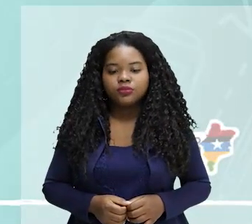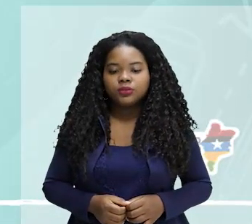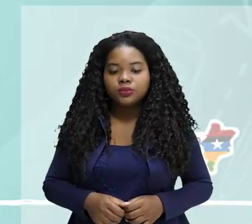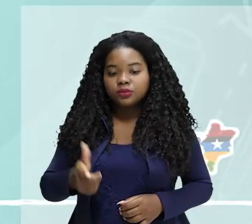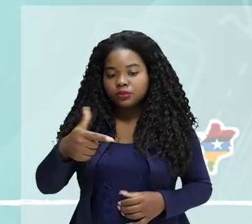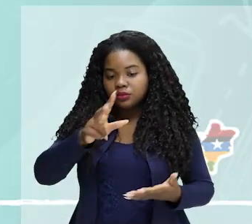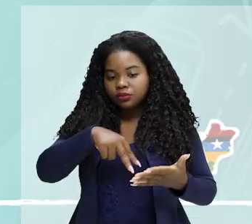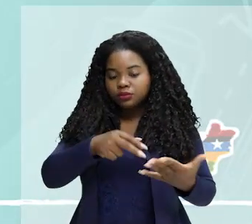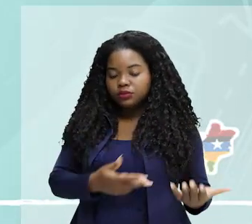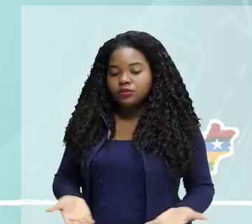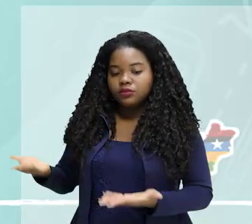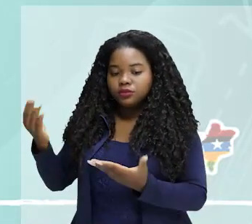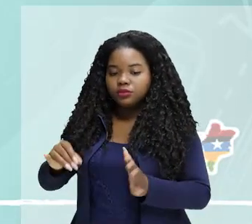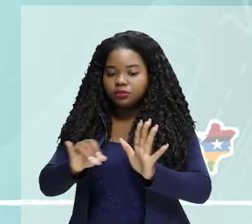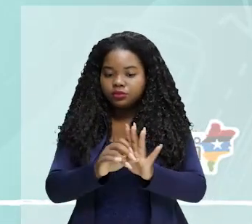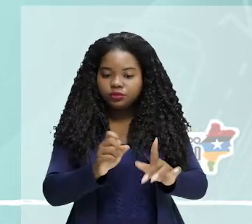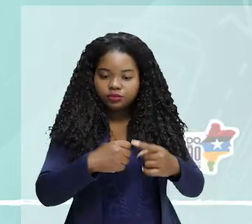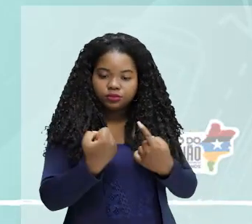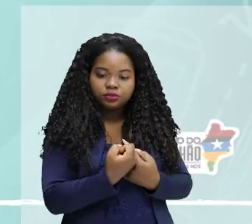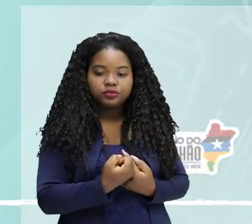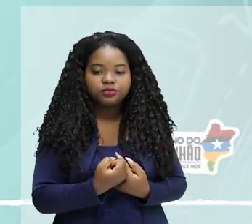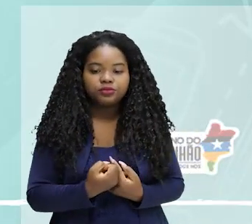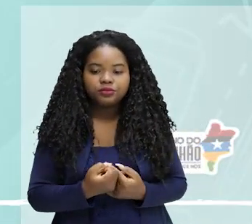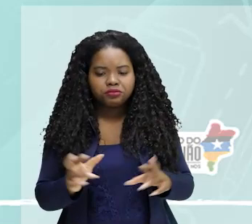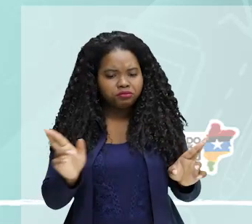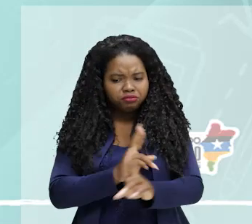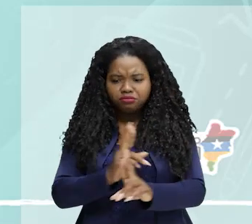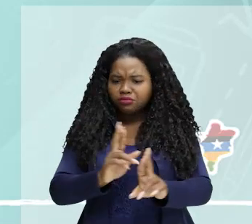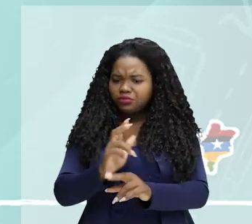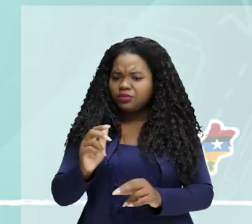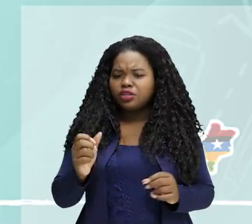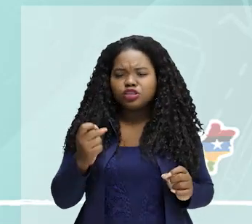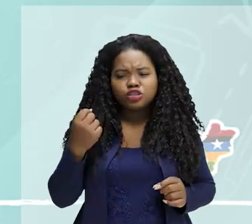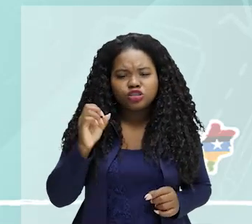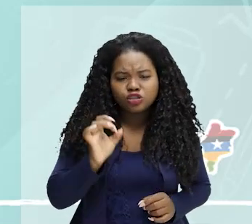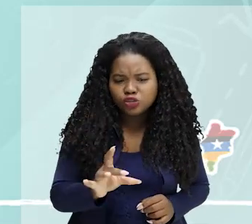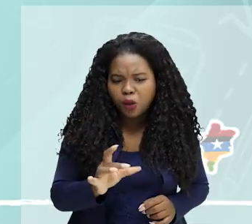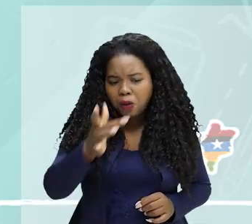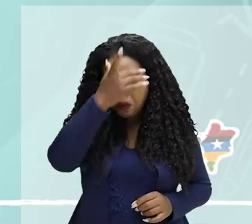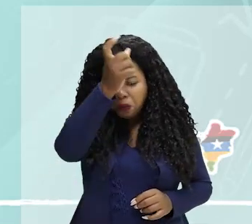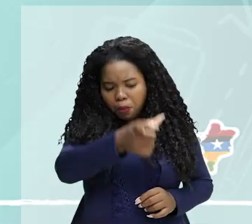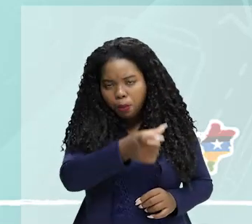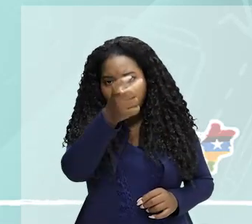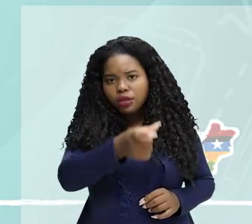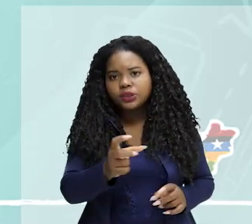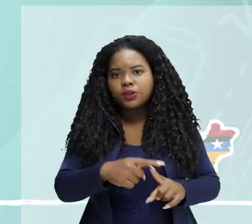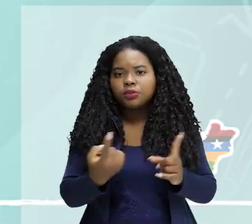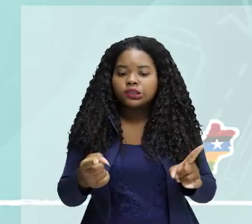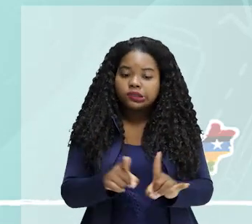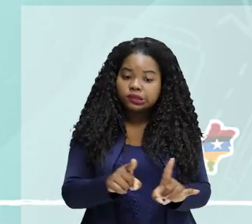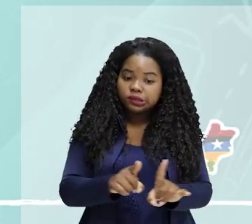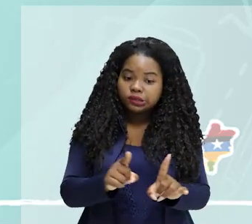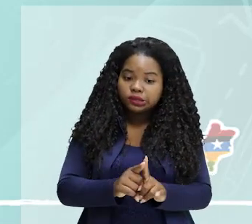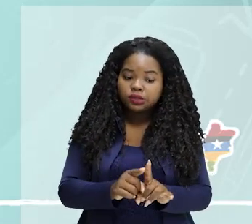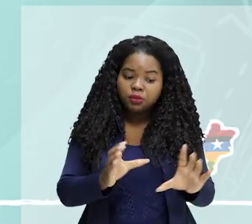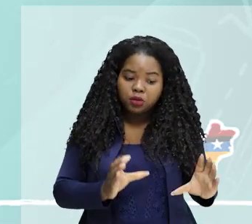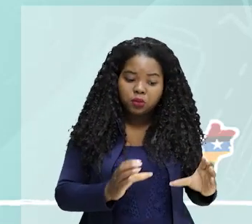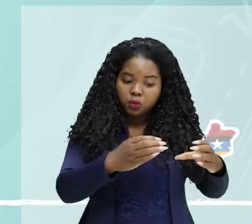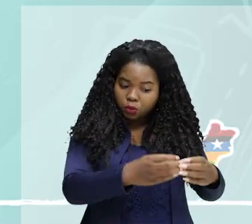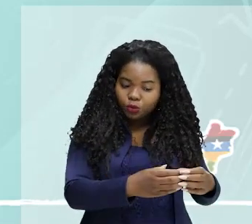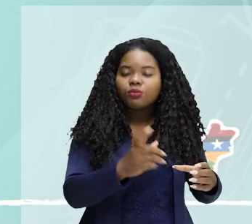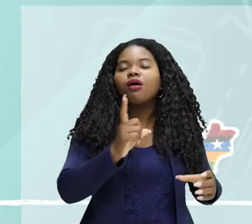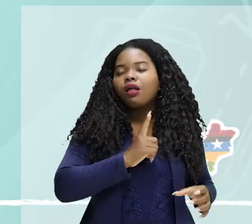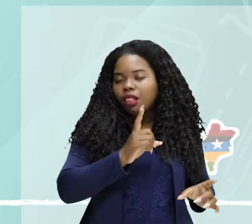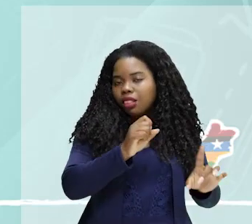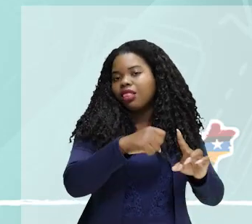que a identidade social não está relacionada apenas com indivíduos, mas sobretudo com os grupos que existem